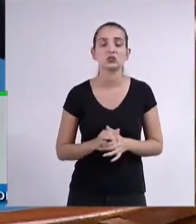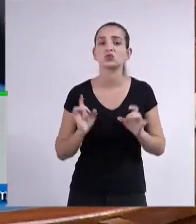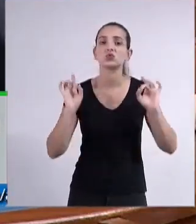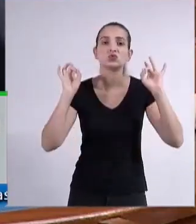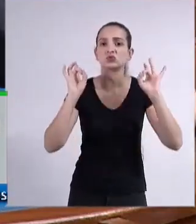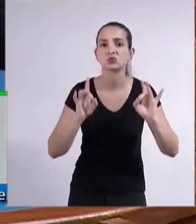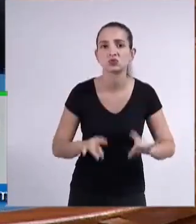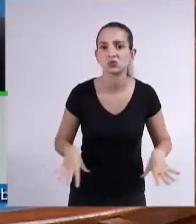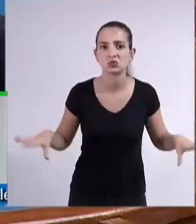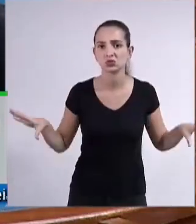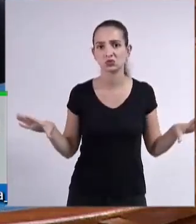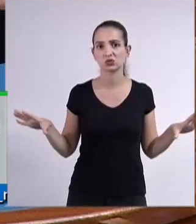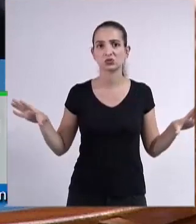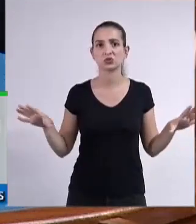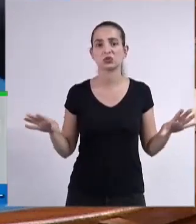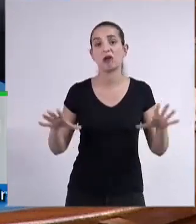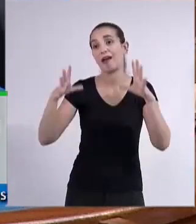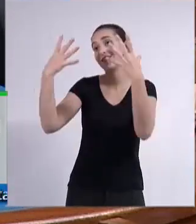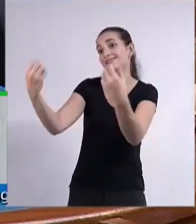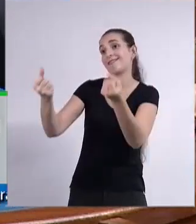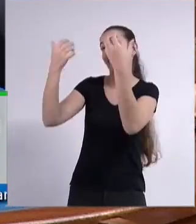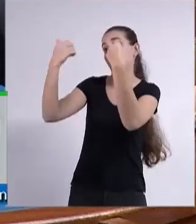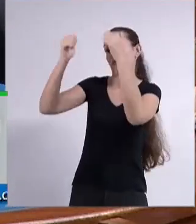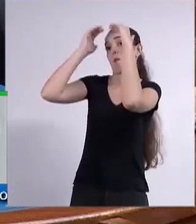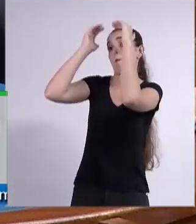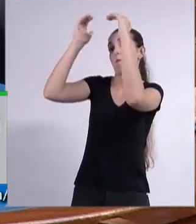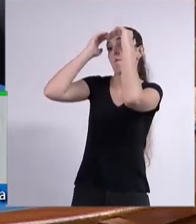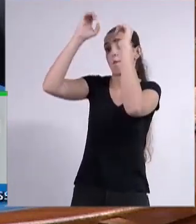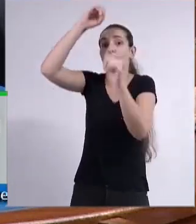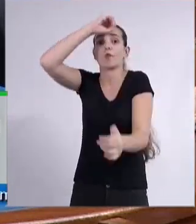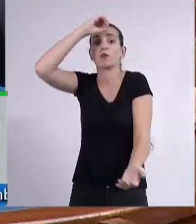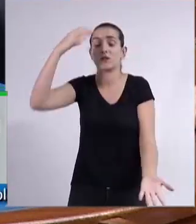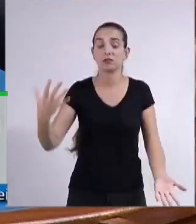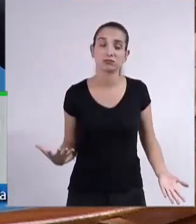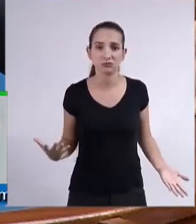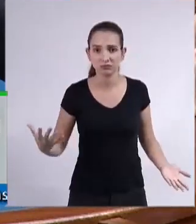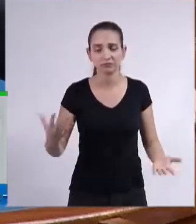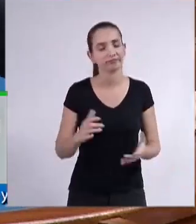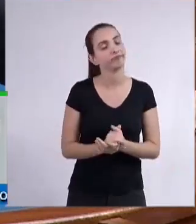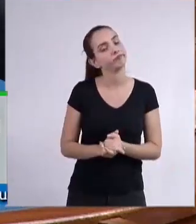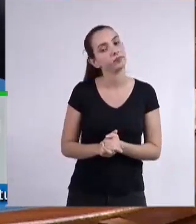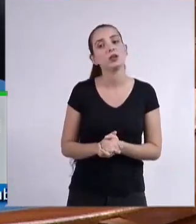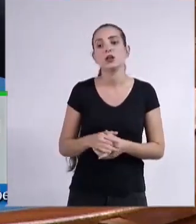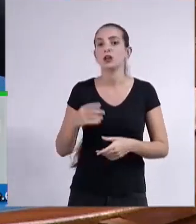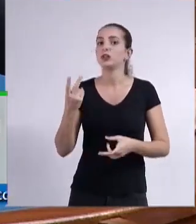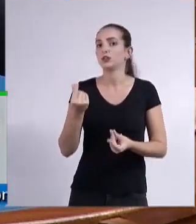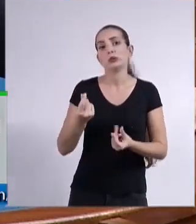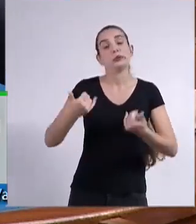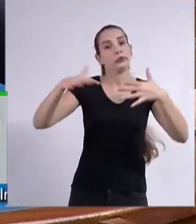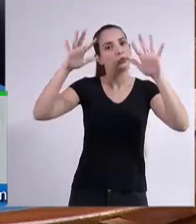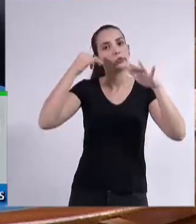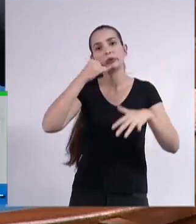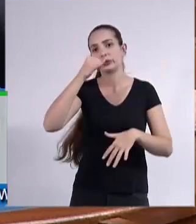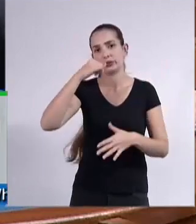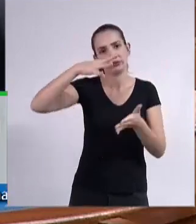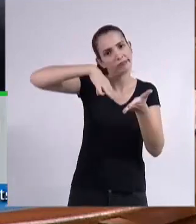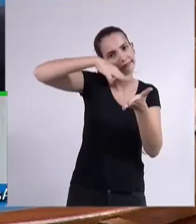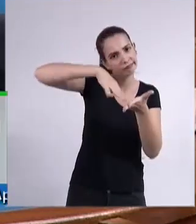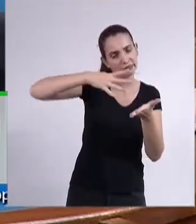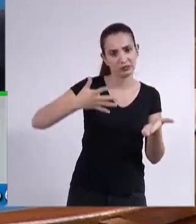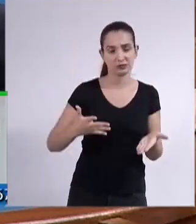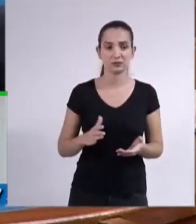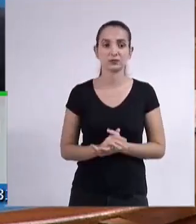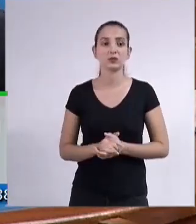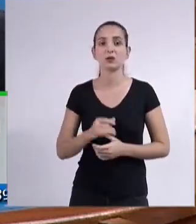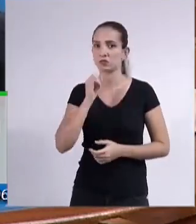chanceladores de aumentos abusivos, que às vezes impactam violentamente a vida do consumidor. Mato Grosso do Sul é evidente que no aspecto da energia tem